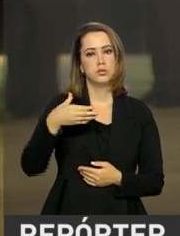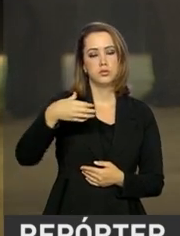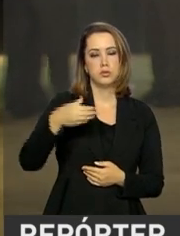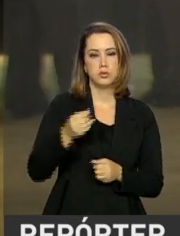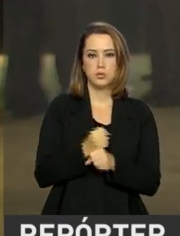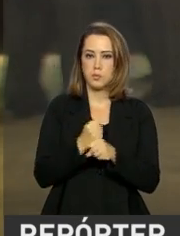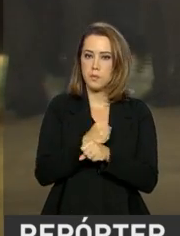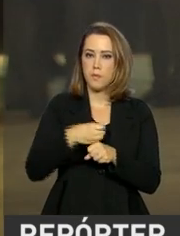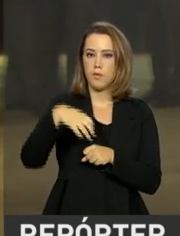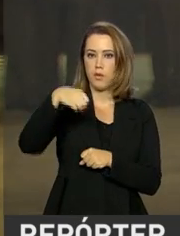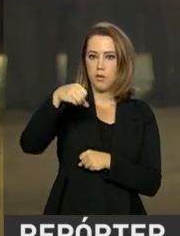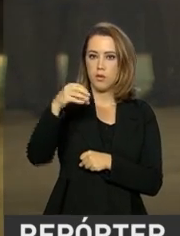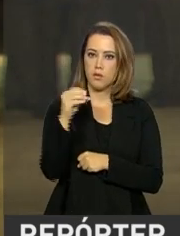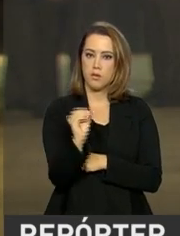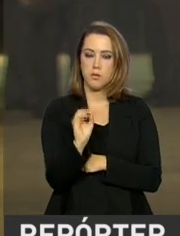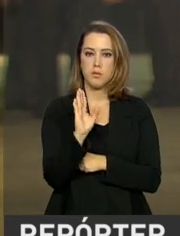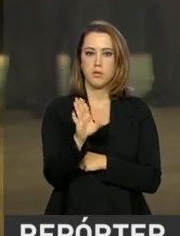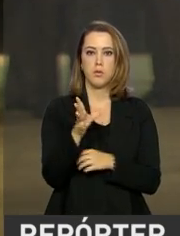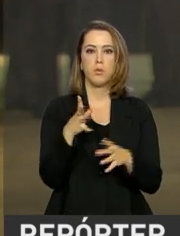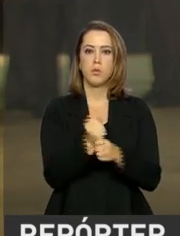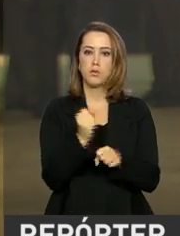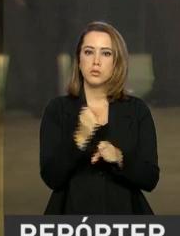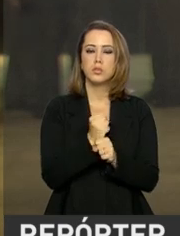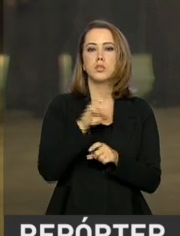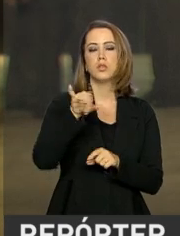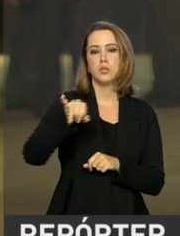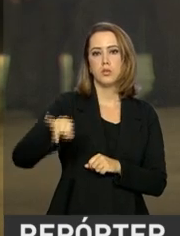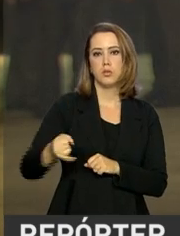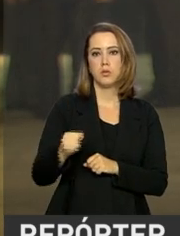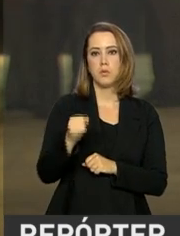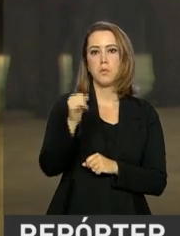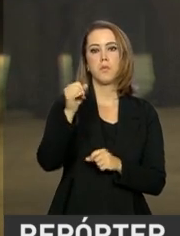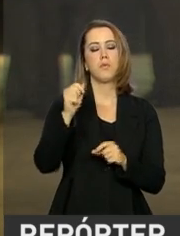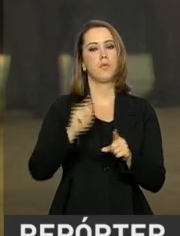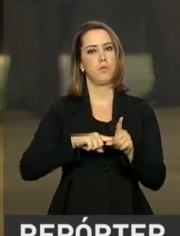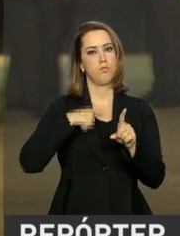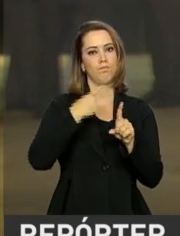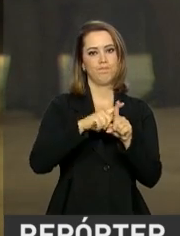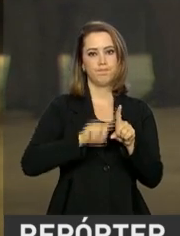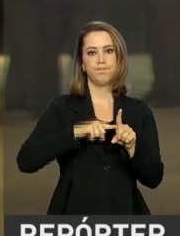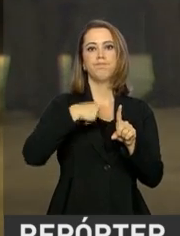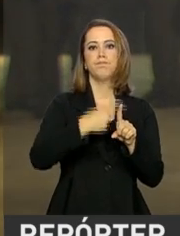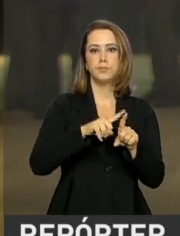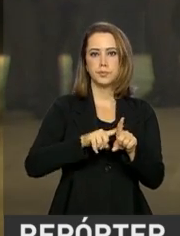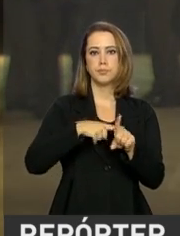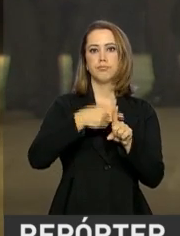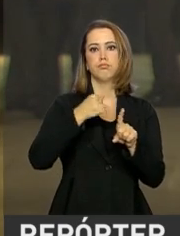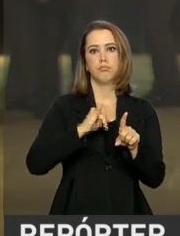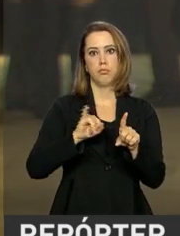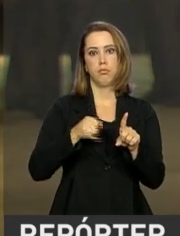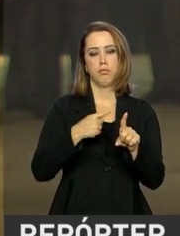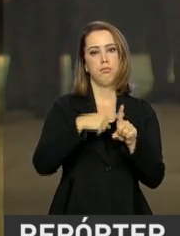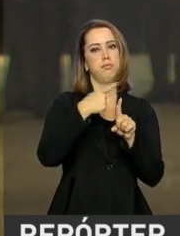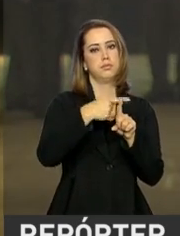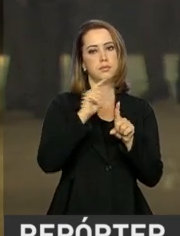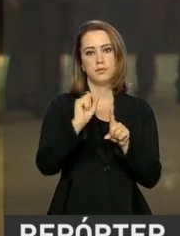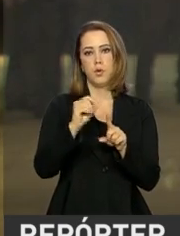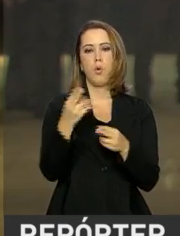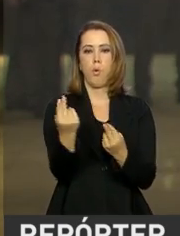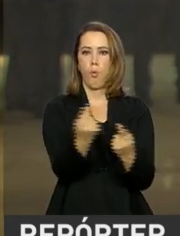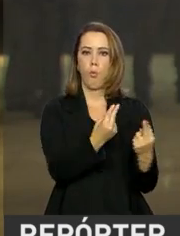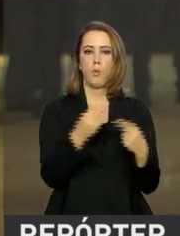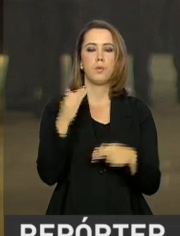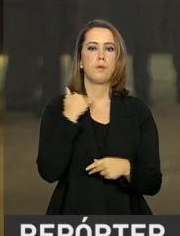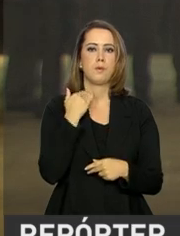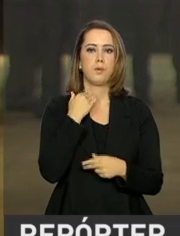cálculo sobre estas dívidas é o de juros compostos ou seja juros sobre juros O que ocorre em qualquer operação